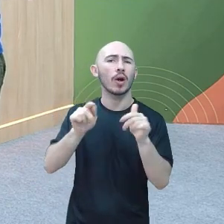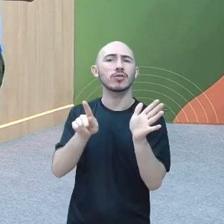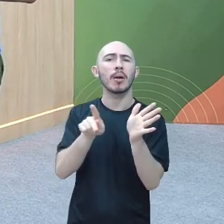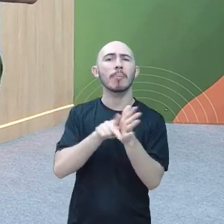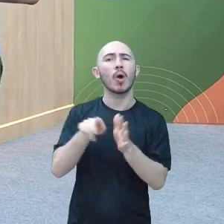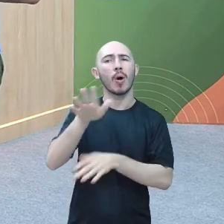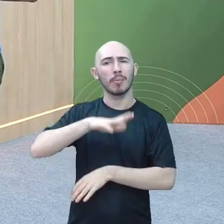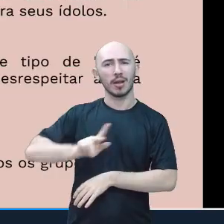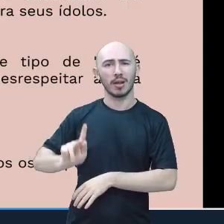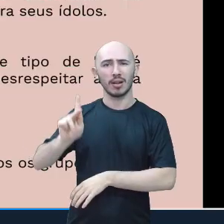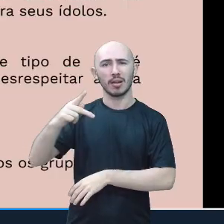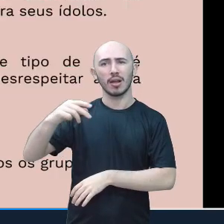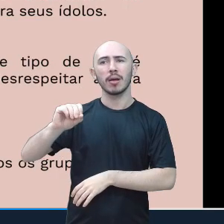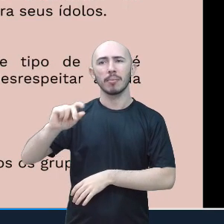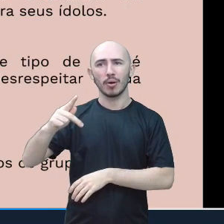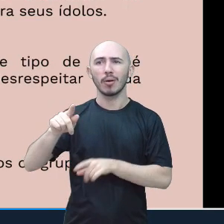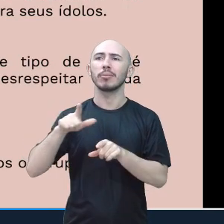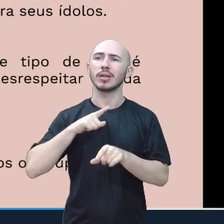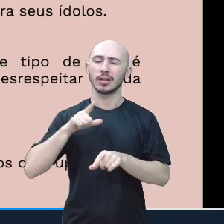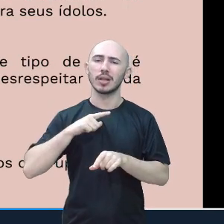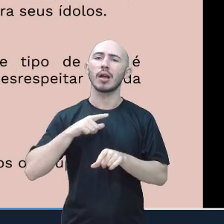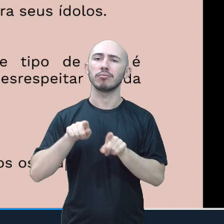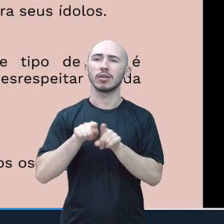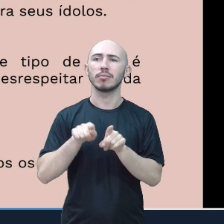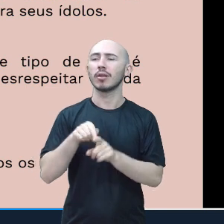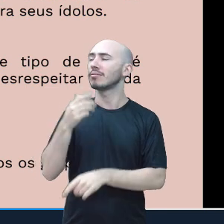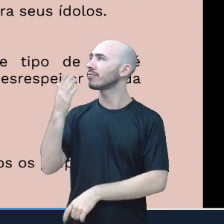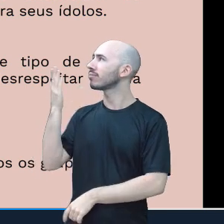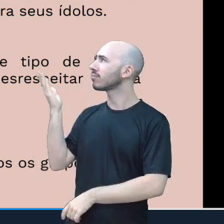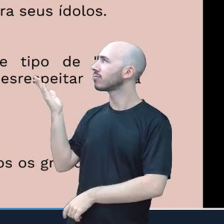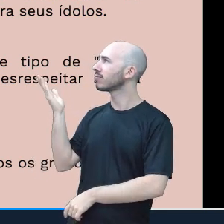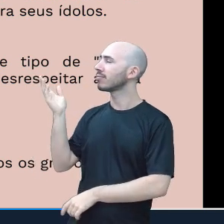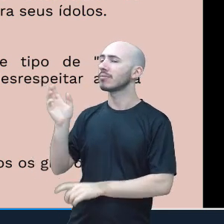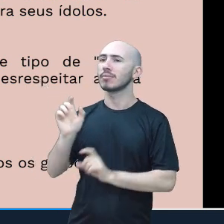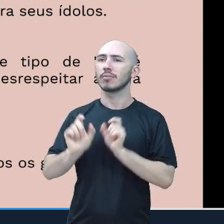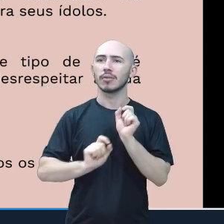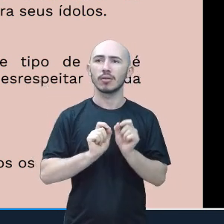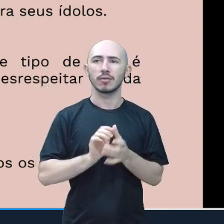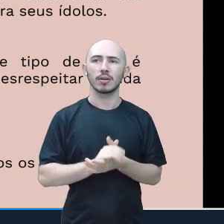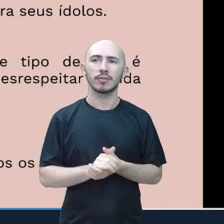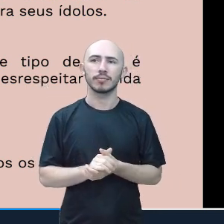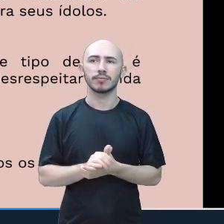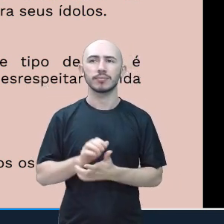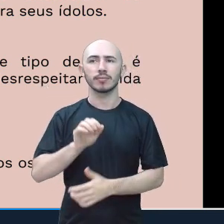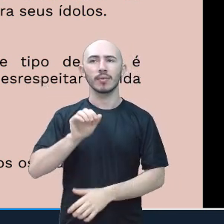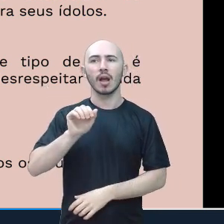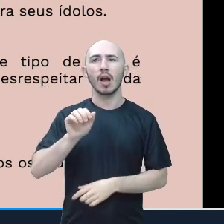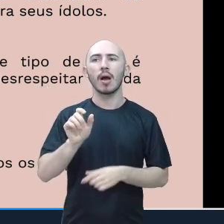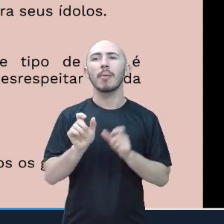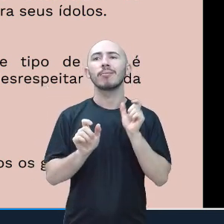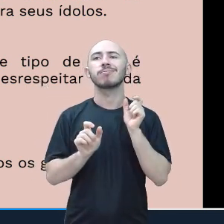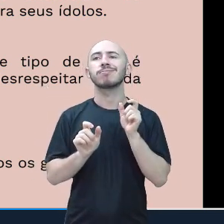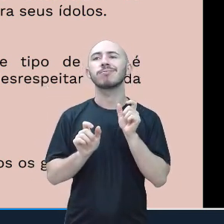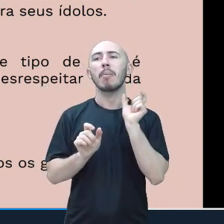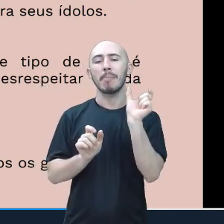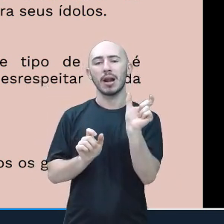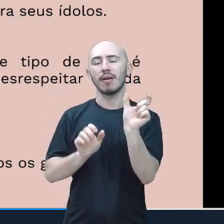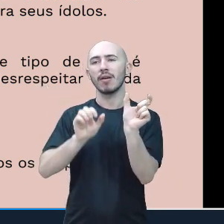que aí a gente tem o idol, né? Que é o momento mais fofo do artista, é quando o artista